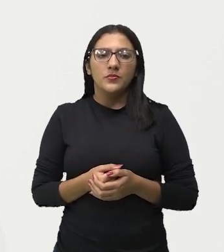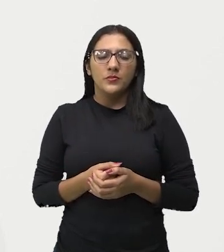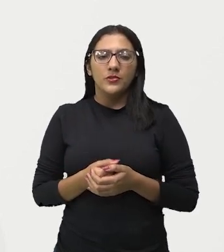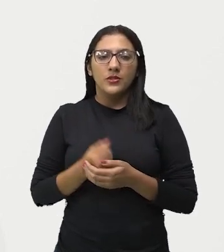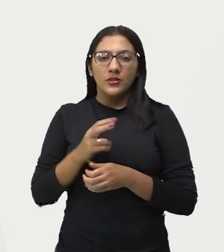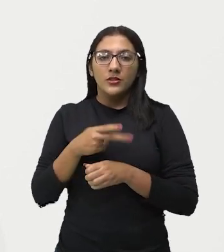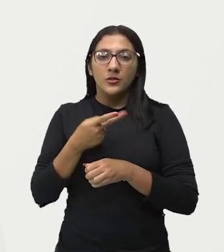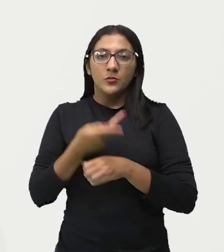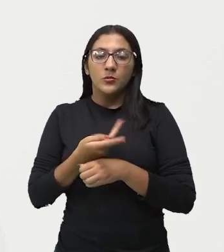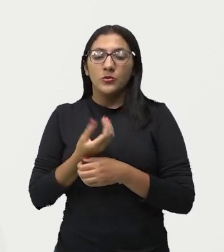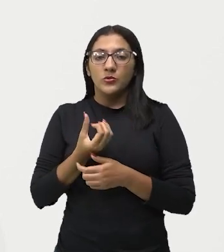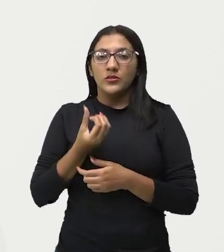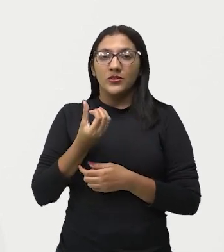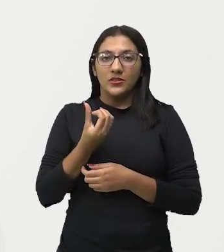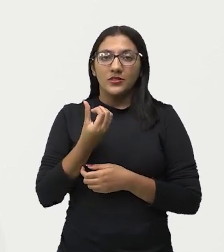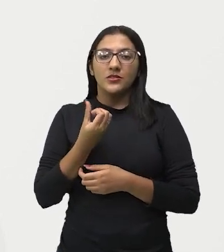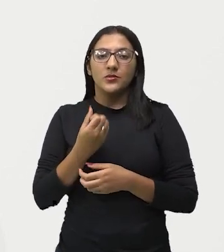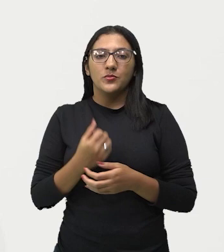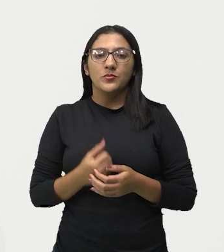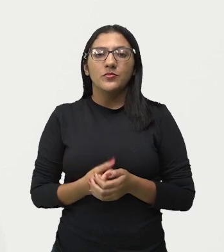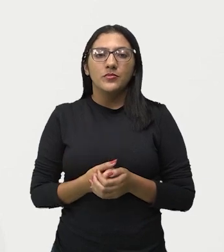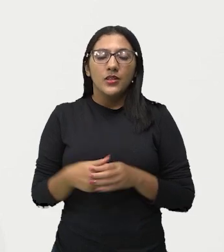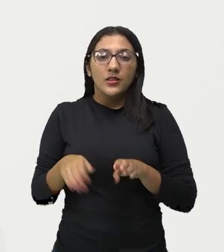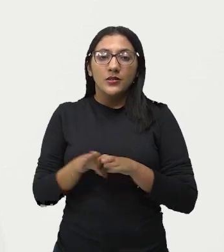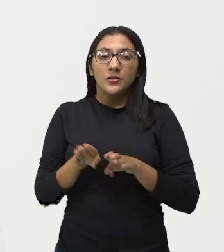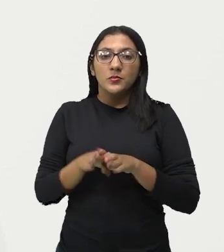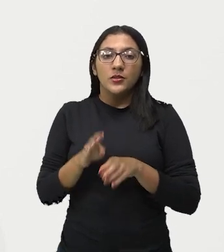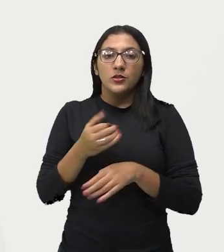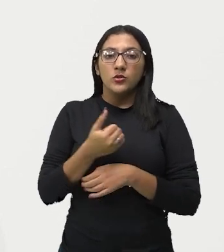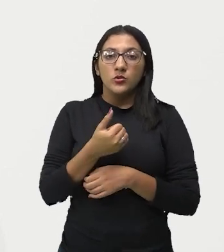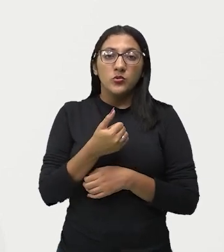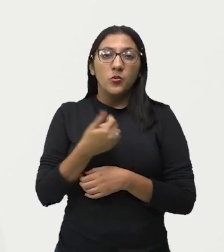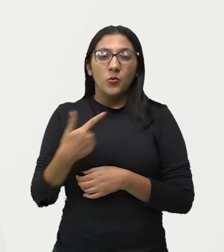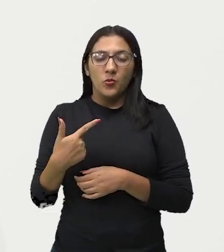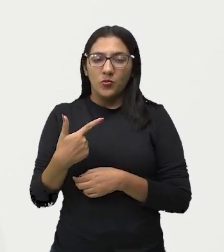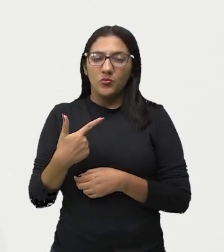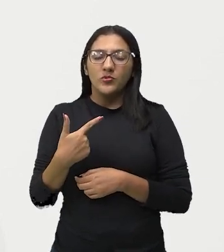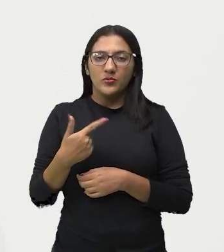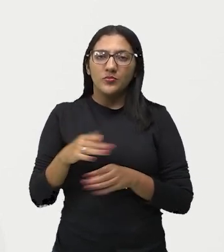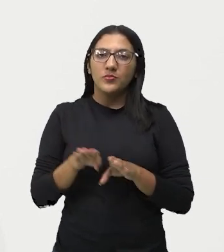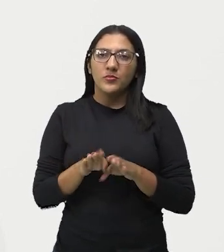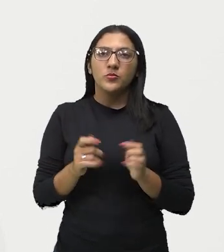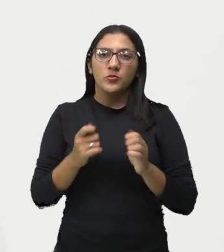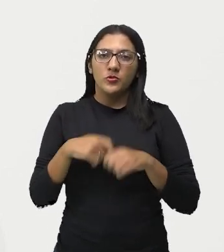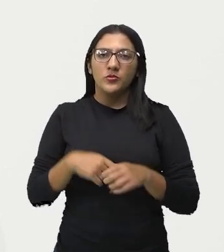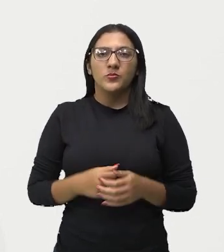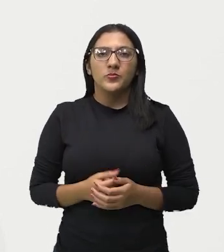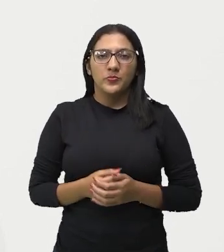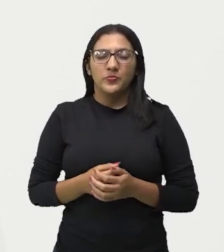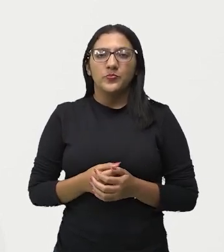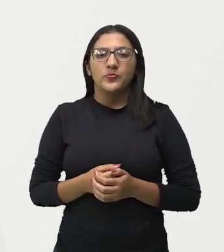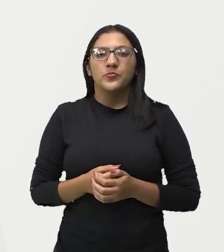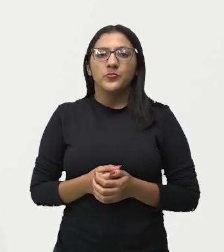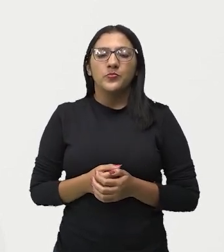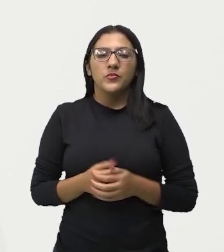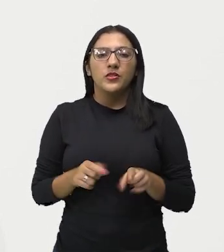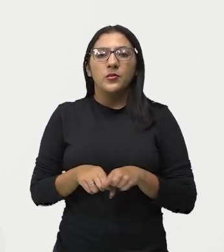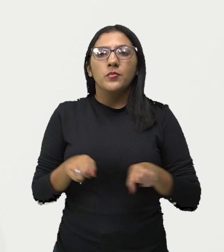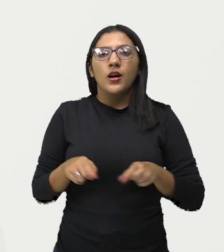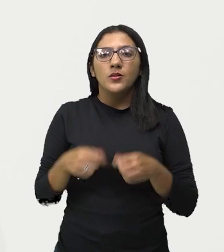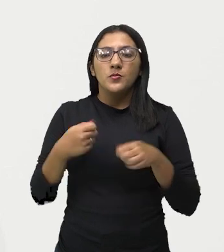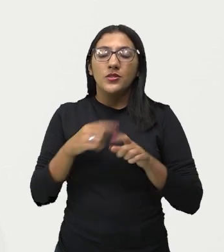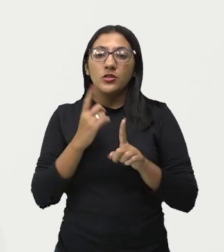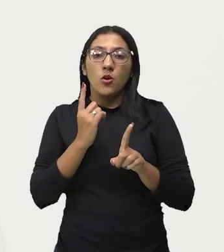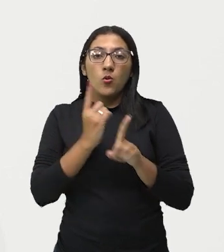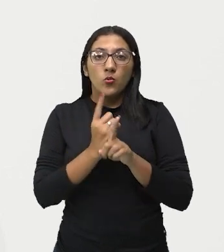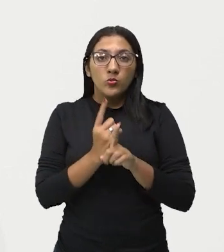Depois o 6. E ainda temos o 12 aí como divisores, tá legal? Mas olha só, queremos o MDC,